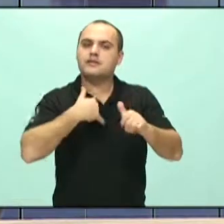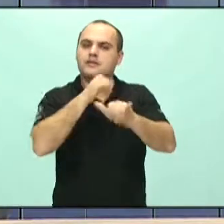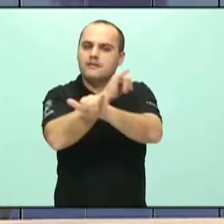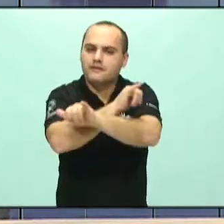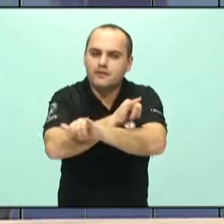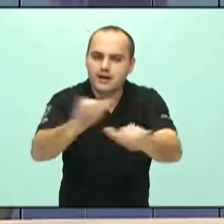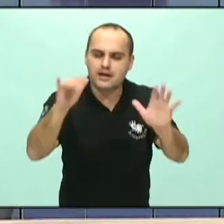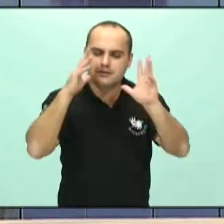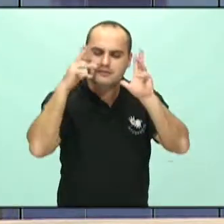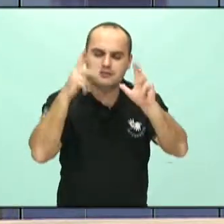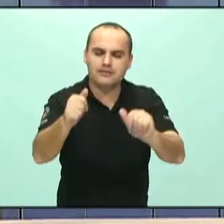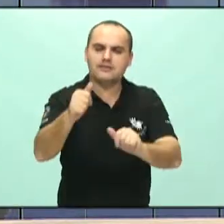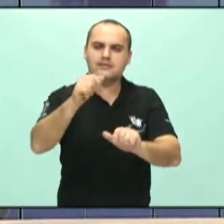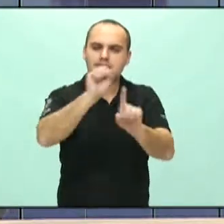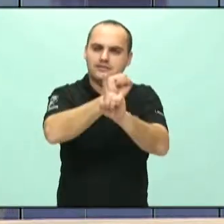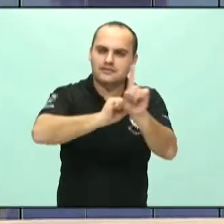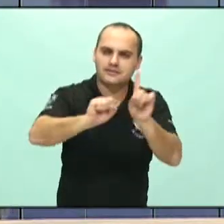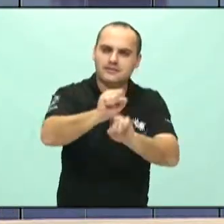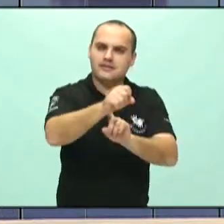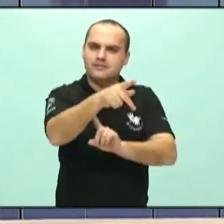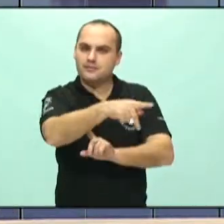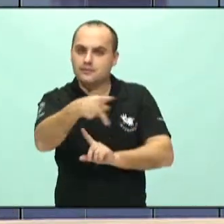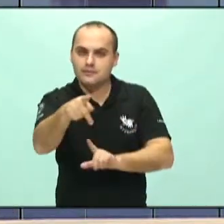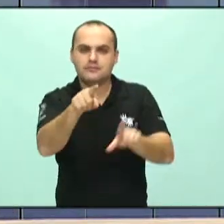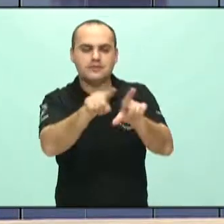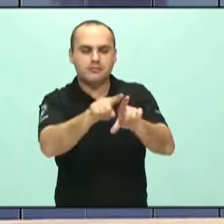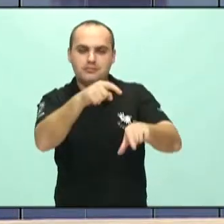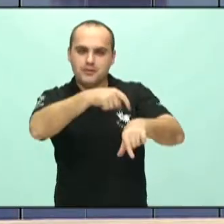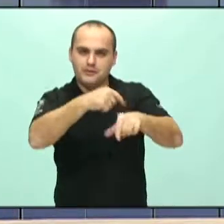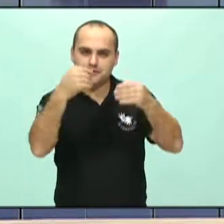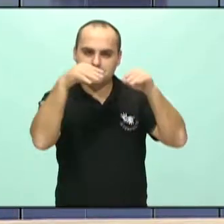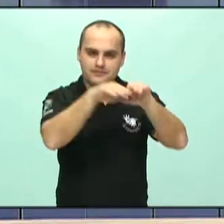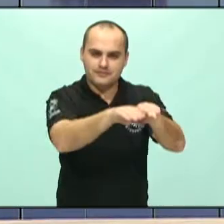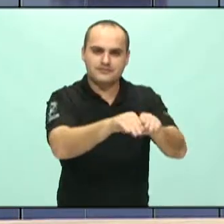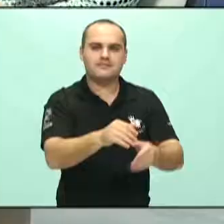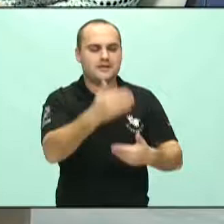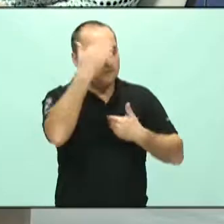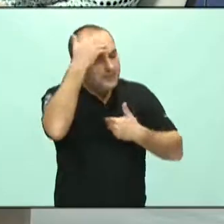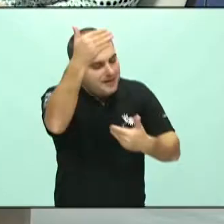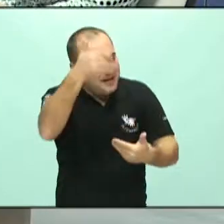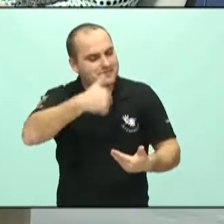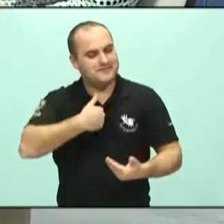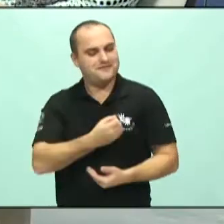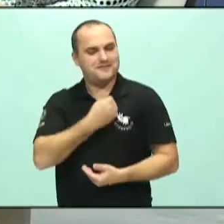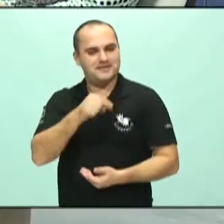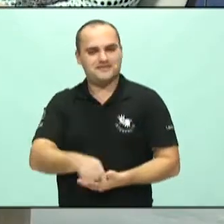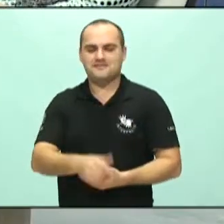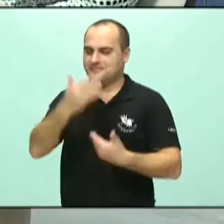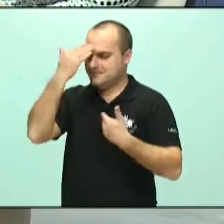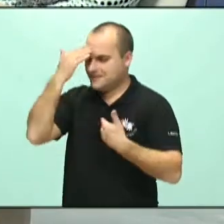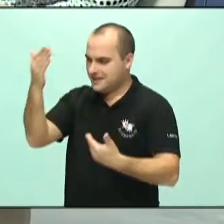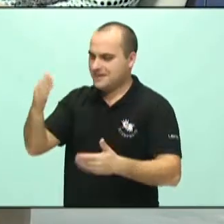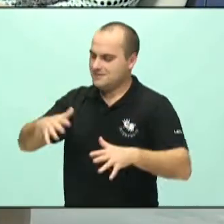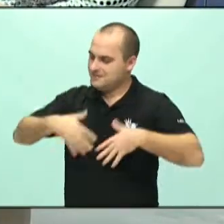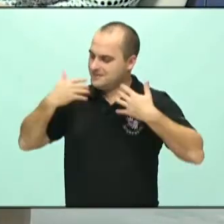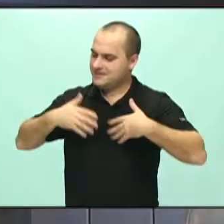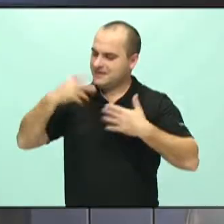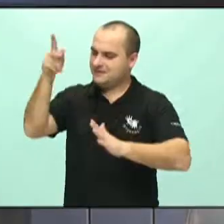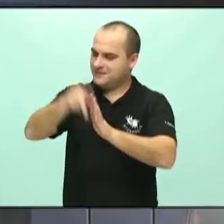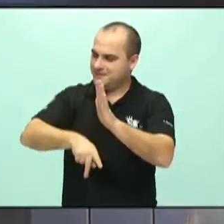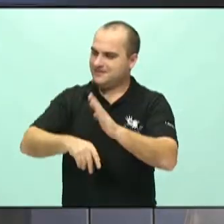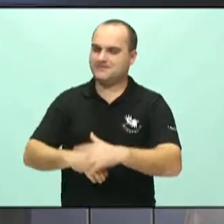professores sobre seus direitos e essa parte da inclusão, né? E agradecemos aqui, Maurício, pelo espaço. Obrigado e sucesso no projeto. Muito